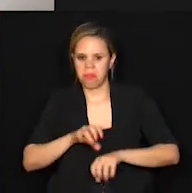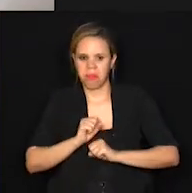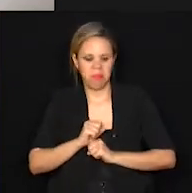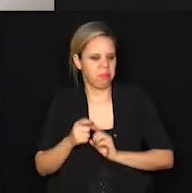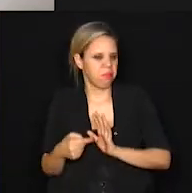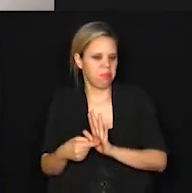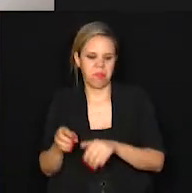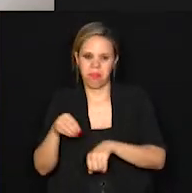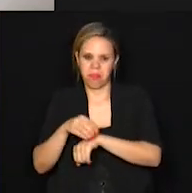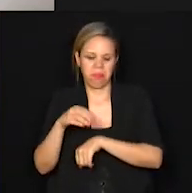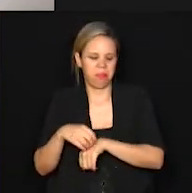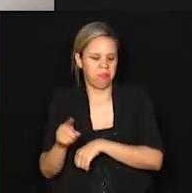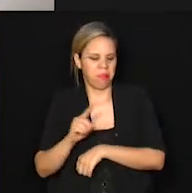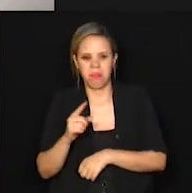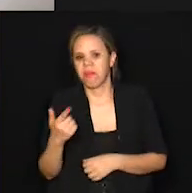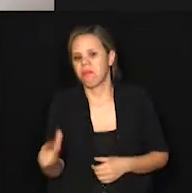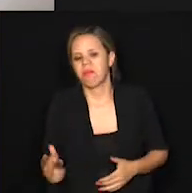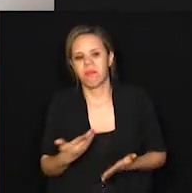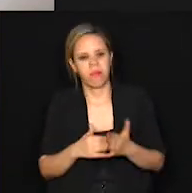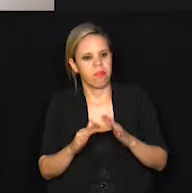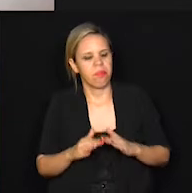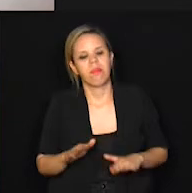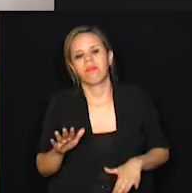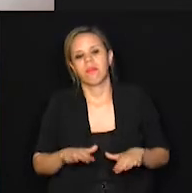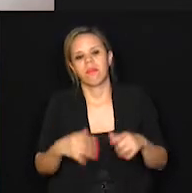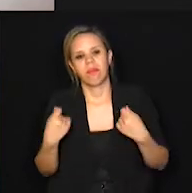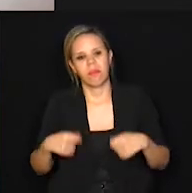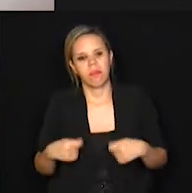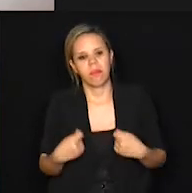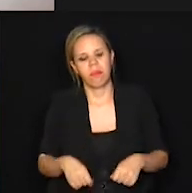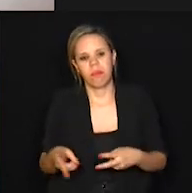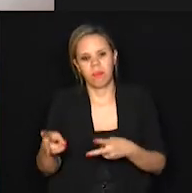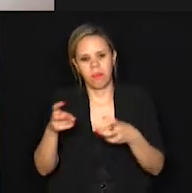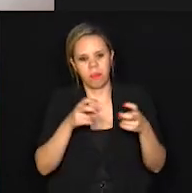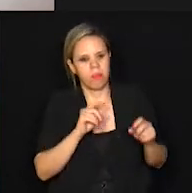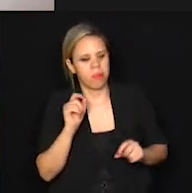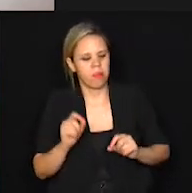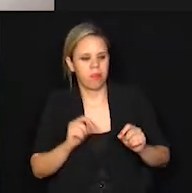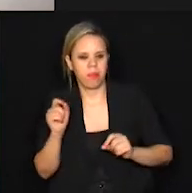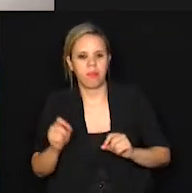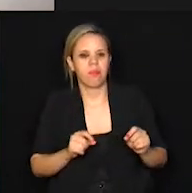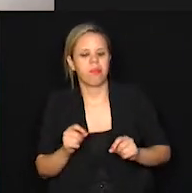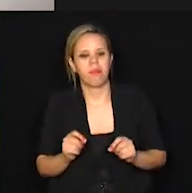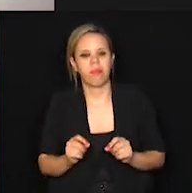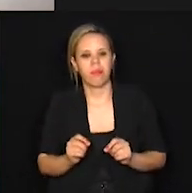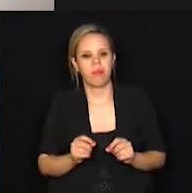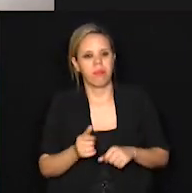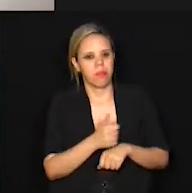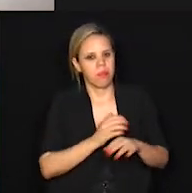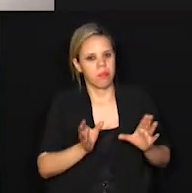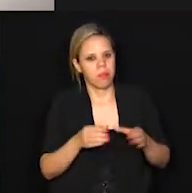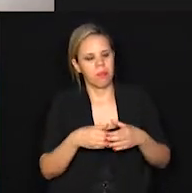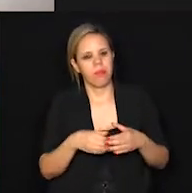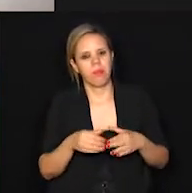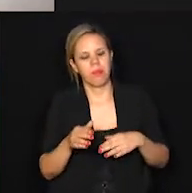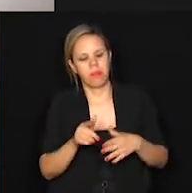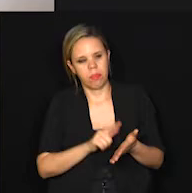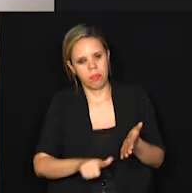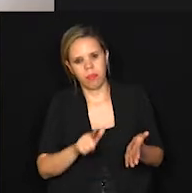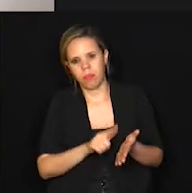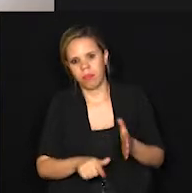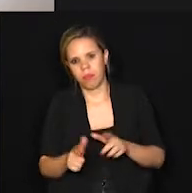esses sintomas. E as escolas, elas precisam ser observado o quê? A equipe de limpeza. Hoje, na maioria das